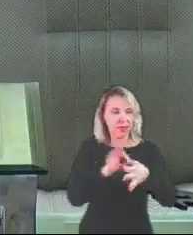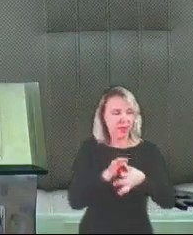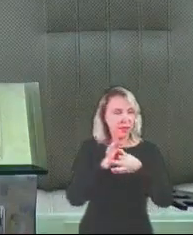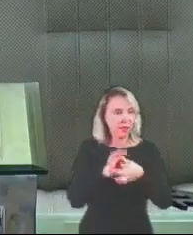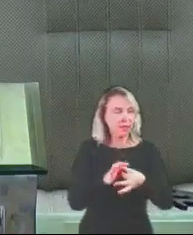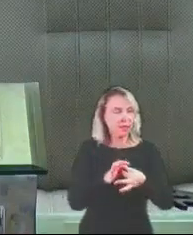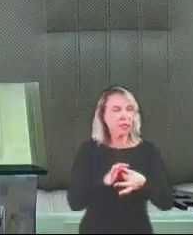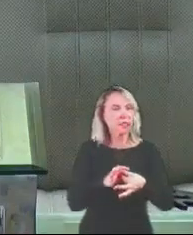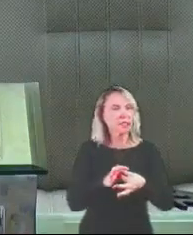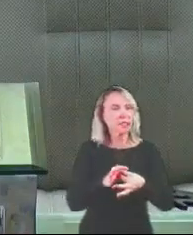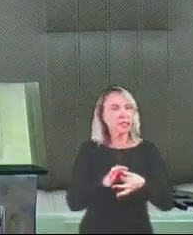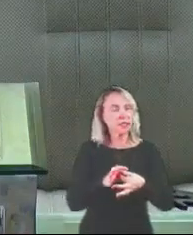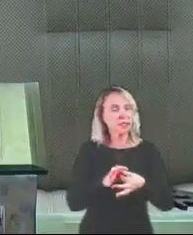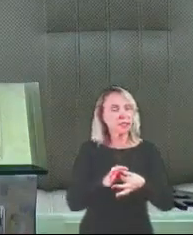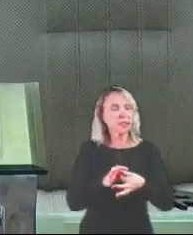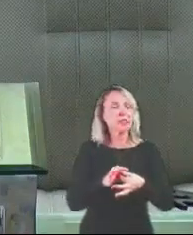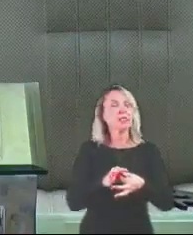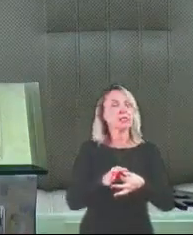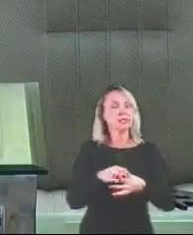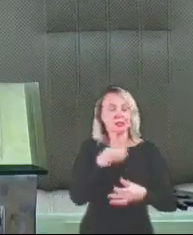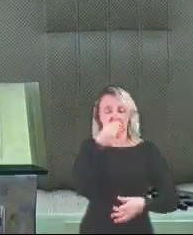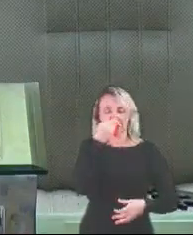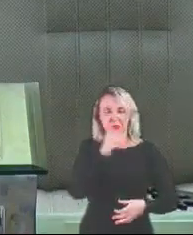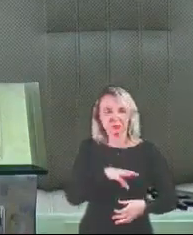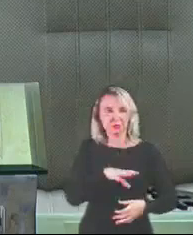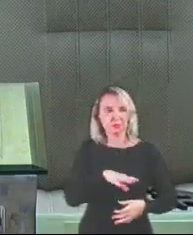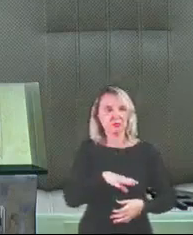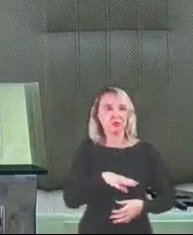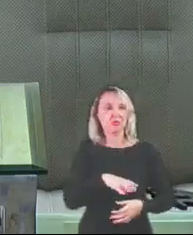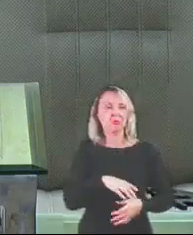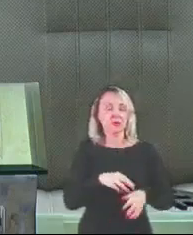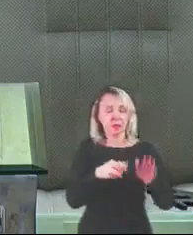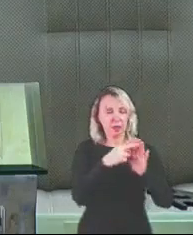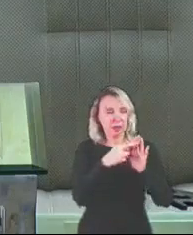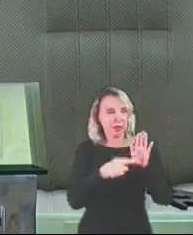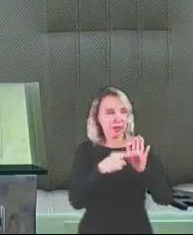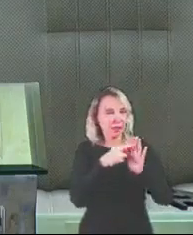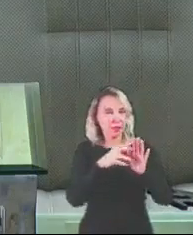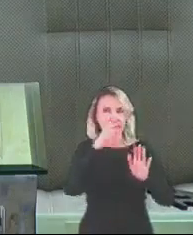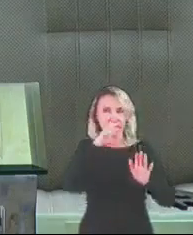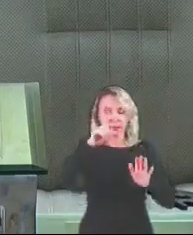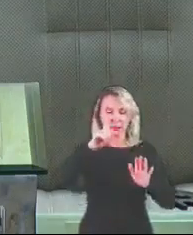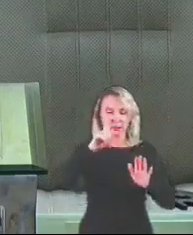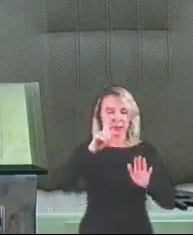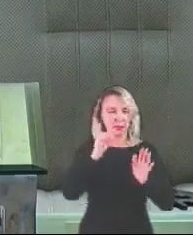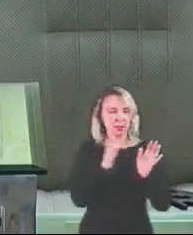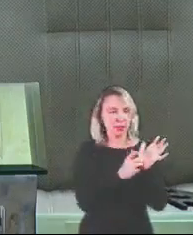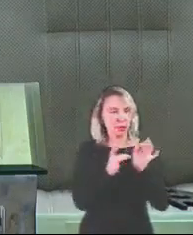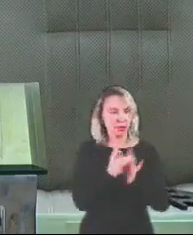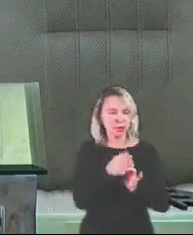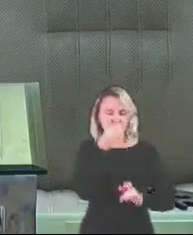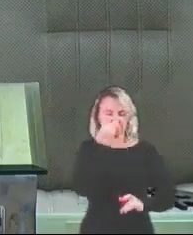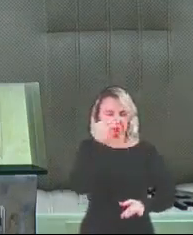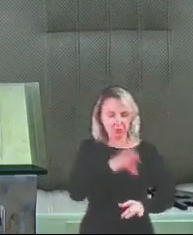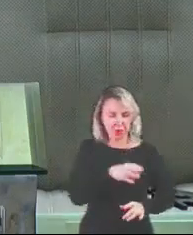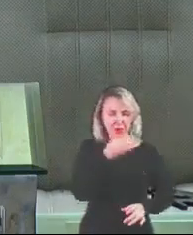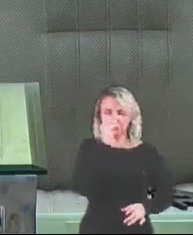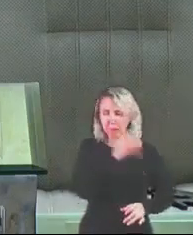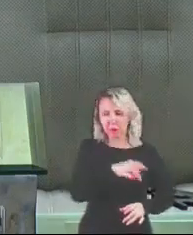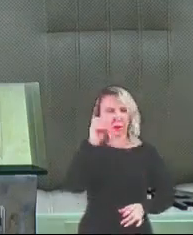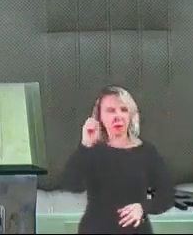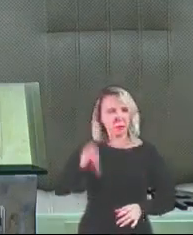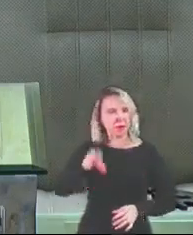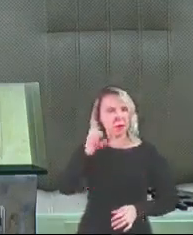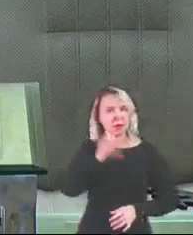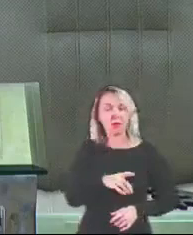patriarcas. Este povo vai rejeitar os princípios, vai rejeitar por último a Cristo, porque este povo não soube